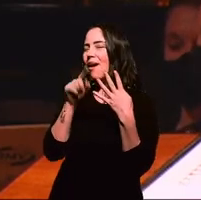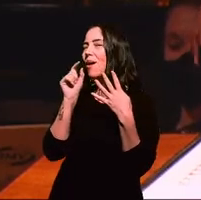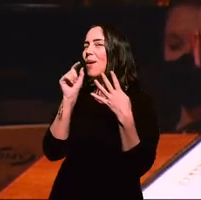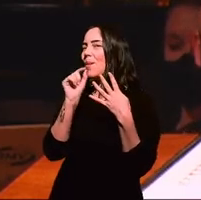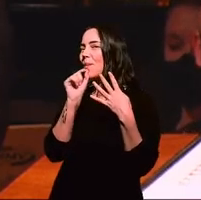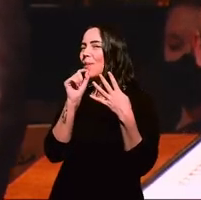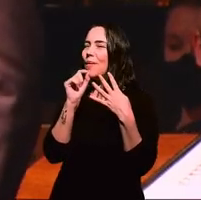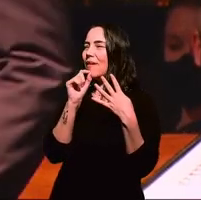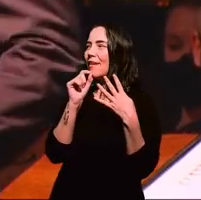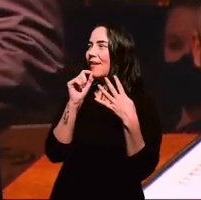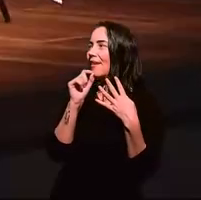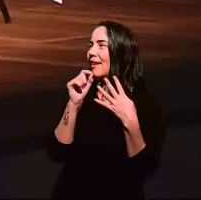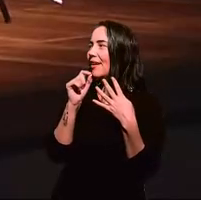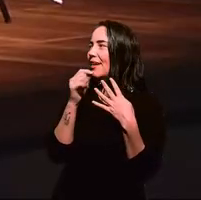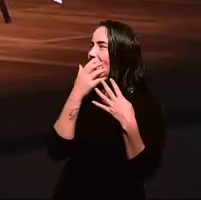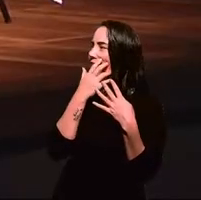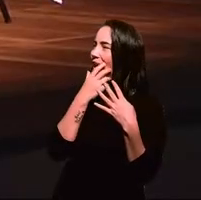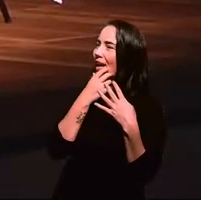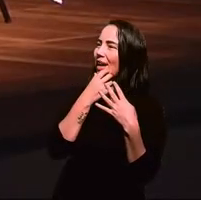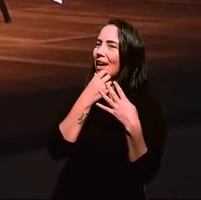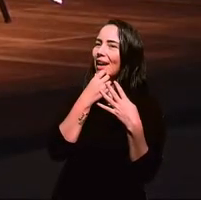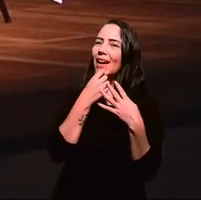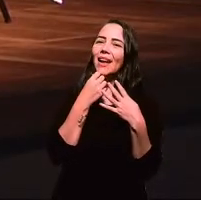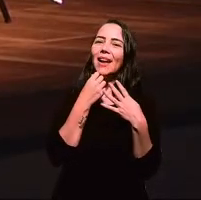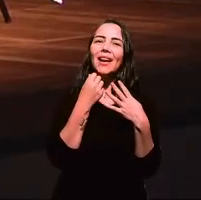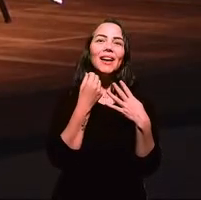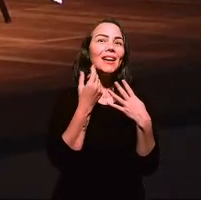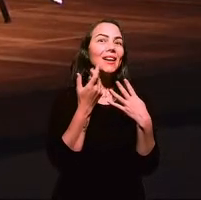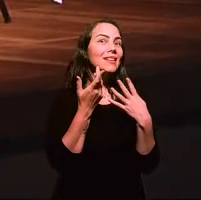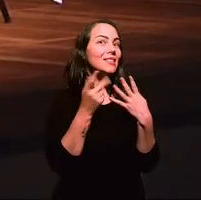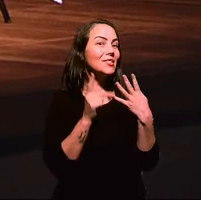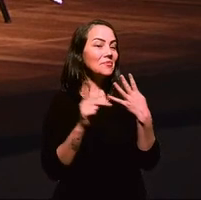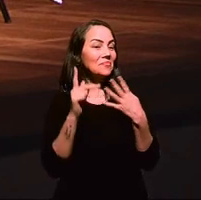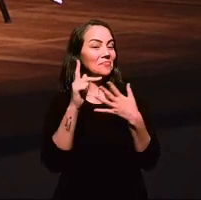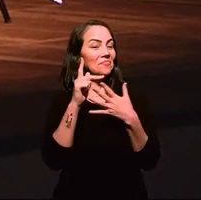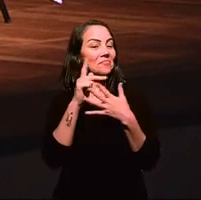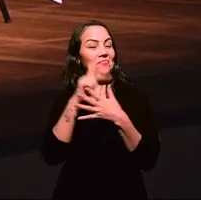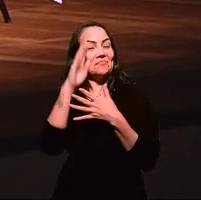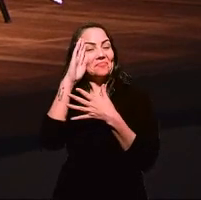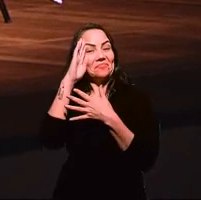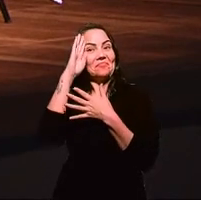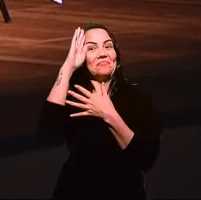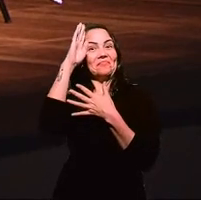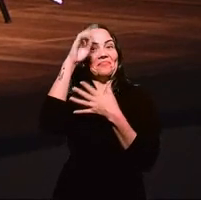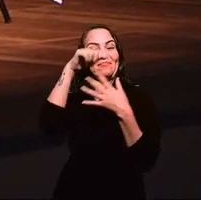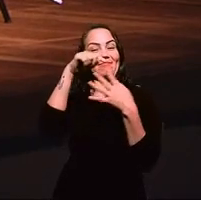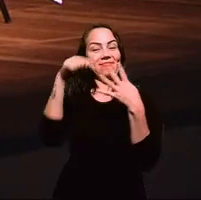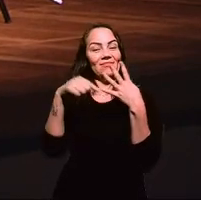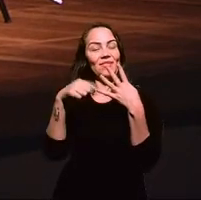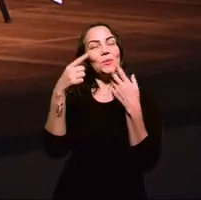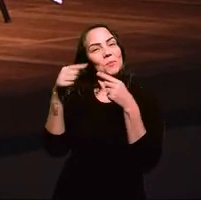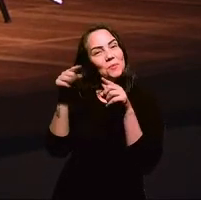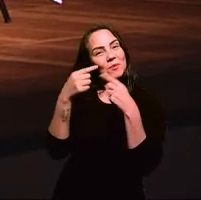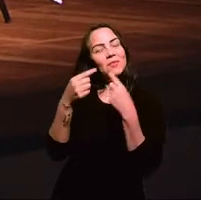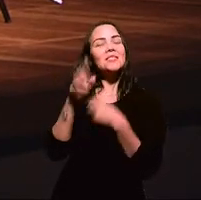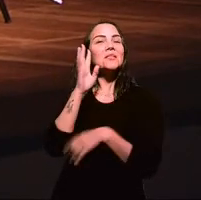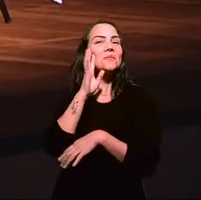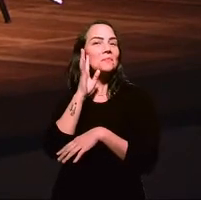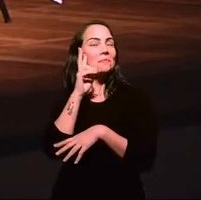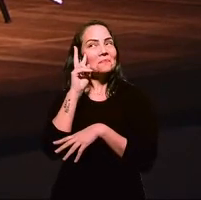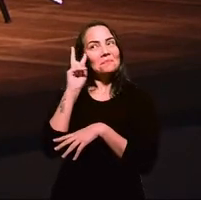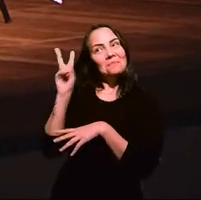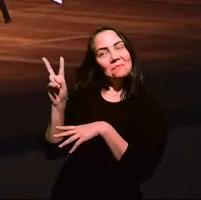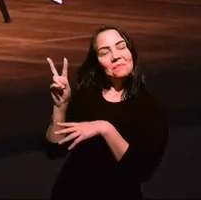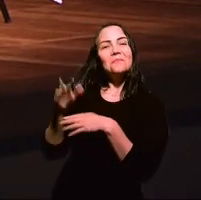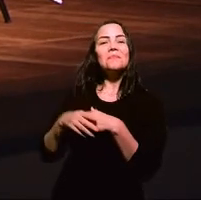casa aqui, que vão estar em evidência, nessas quatro músicas. Muito bacana de